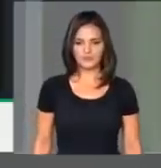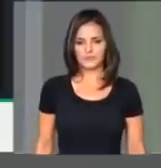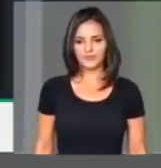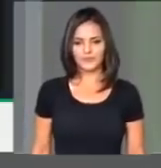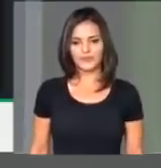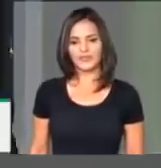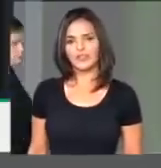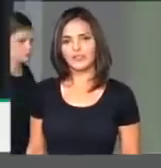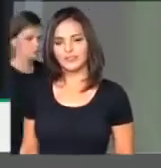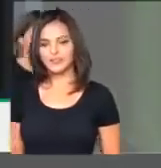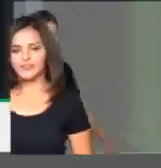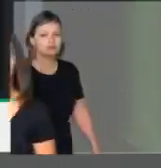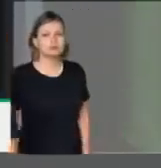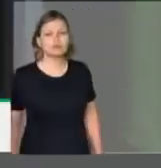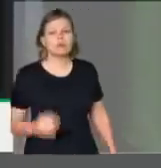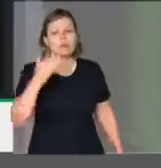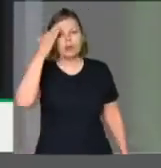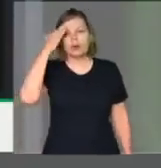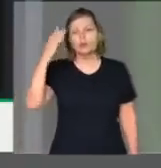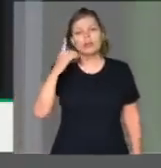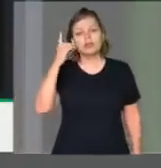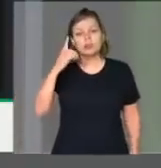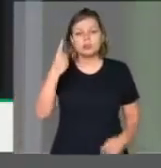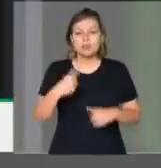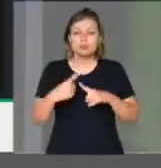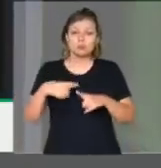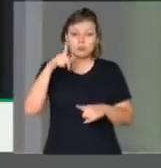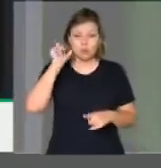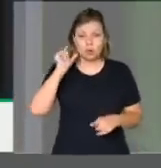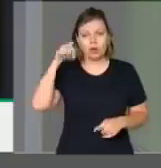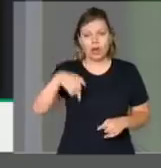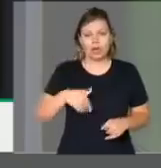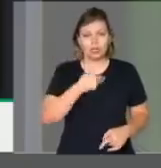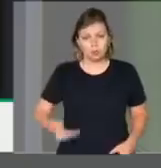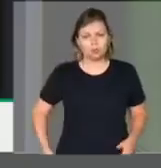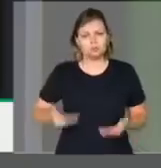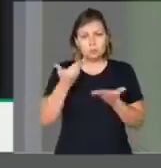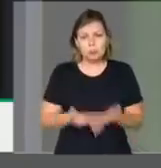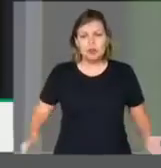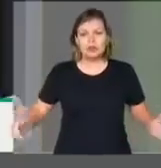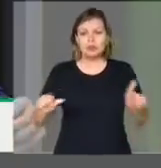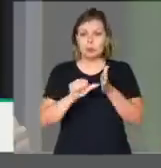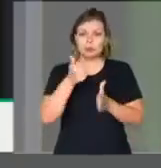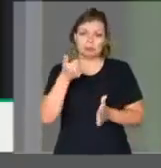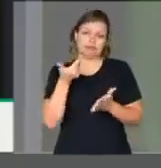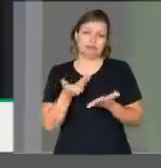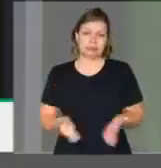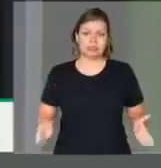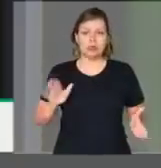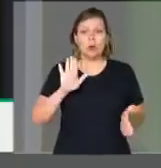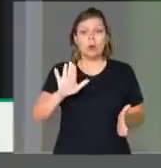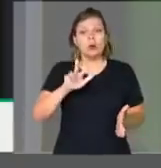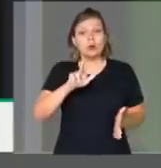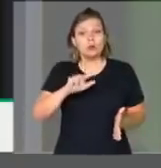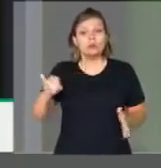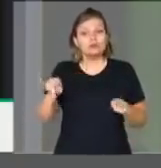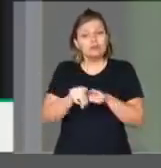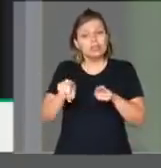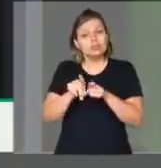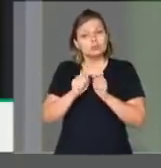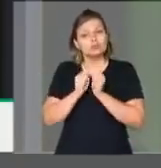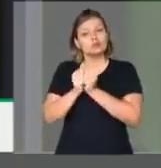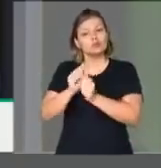Fernanda Melchiona, ontem o governo aqui teve a sua primeira derrota, mas a derrota que vai ser substantiva é aquela que vai acumular junto com a